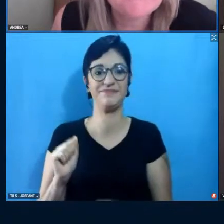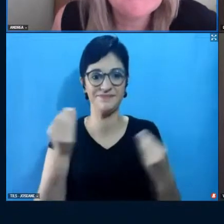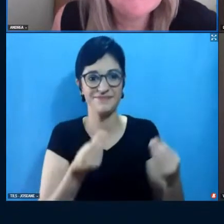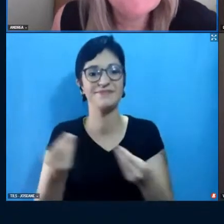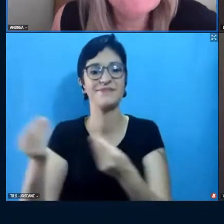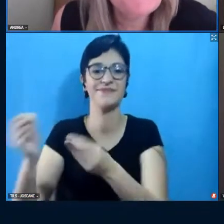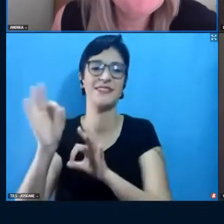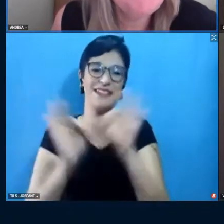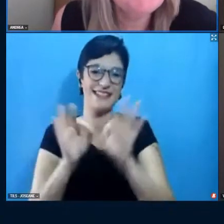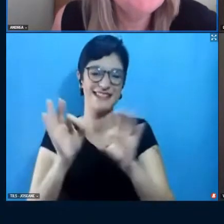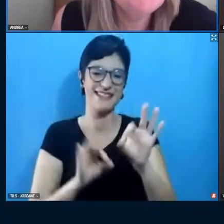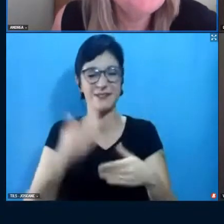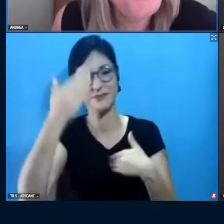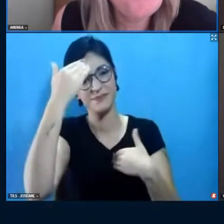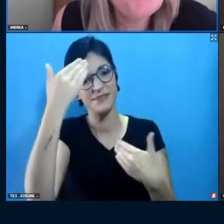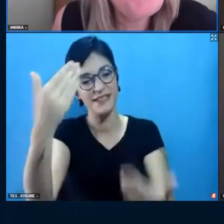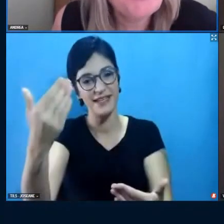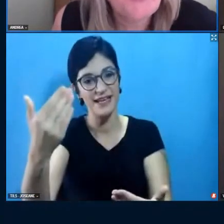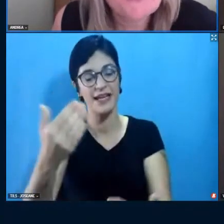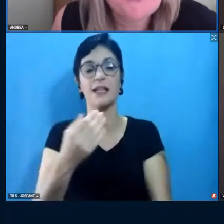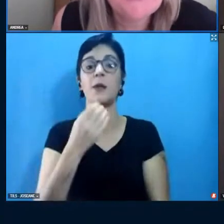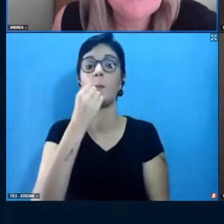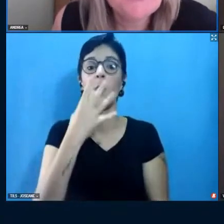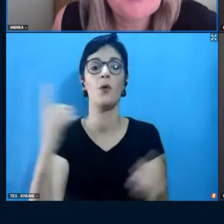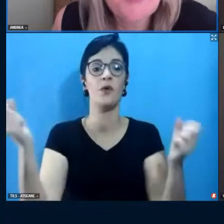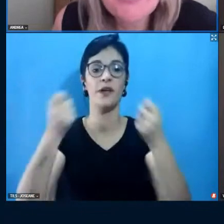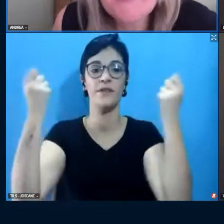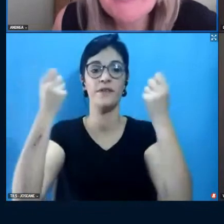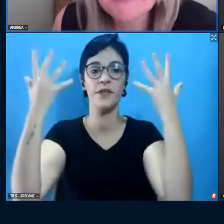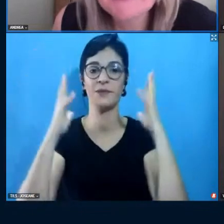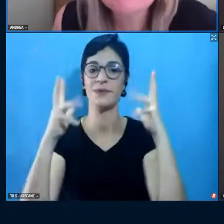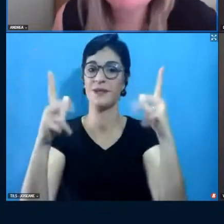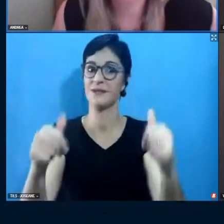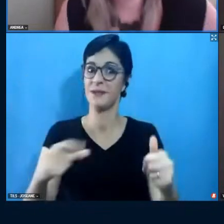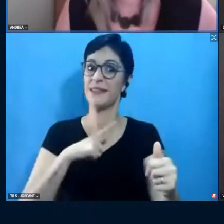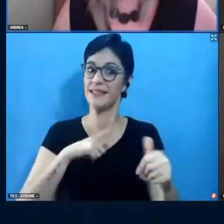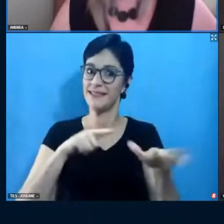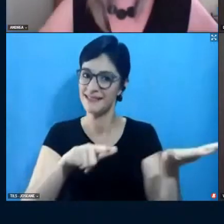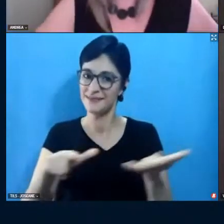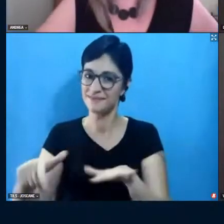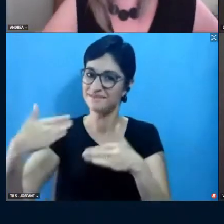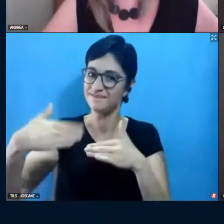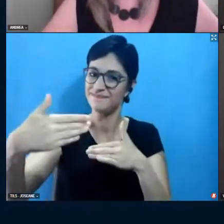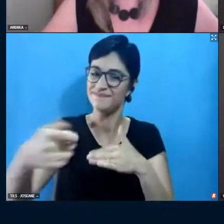para a organização. Muito obrigada e bom evento para nós. Ainda temos uma longa semana.